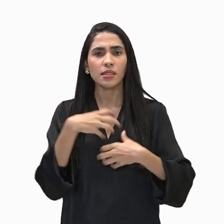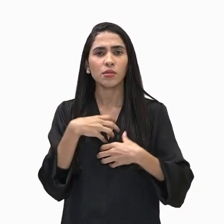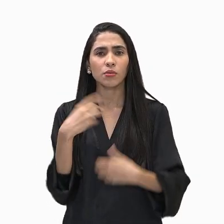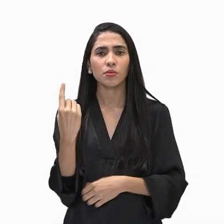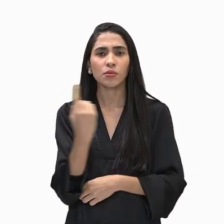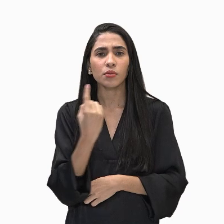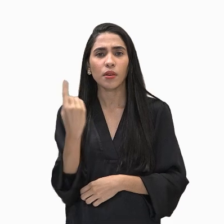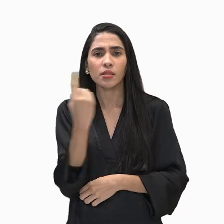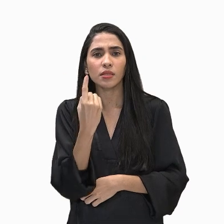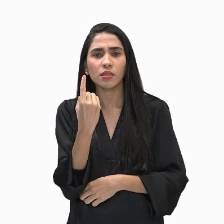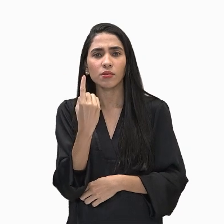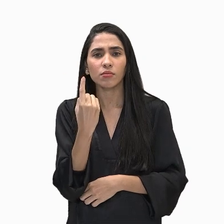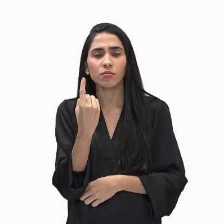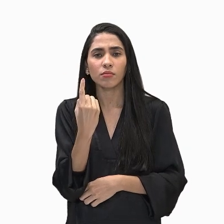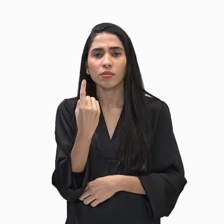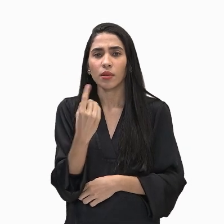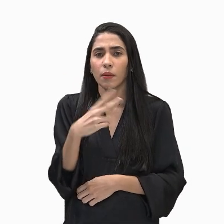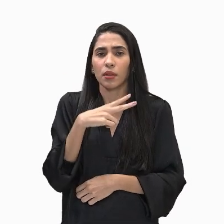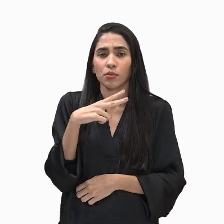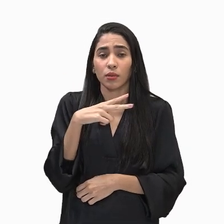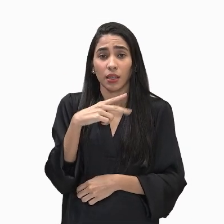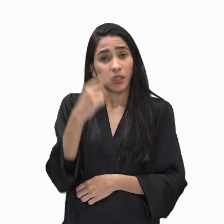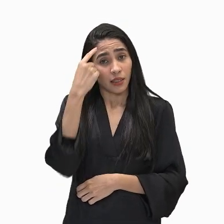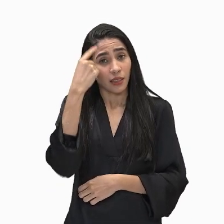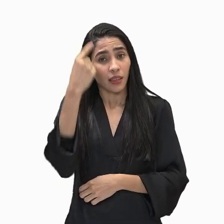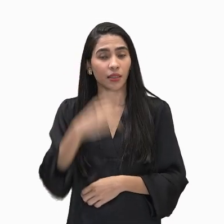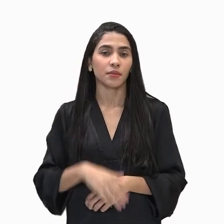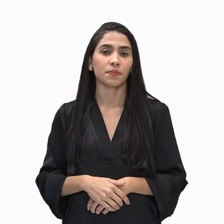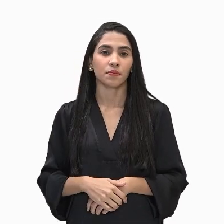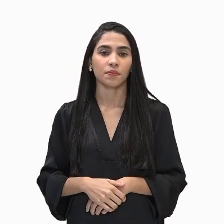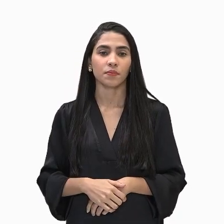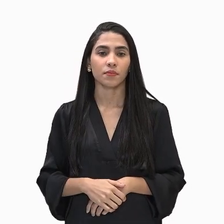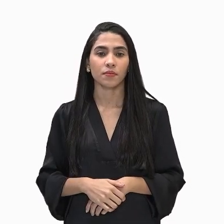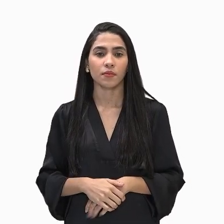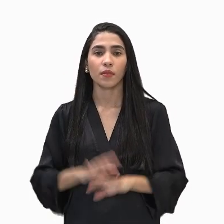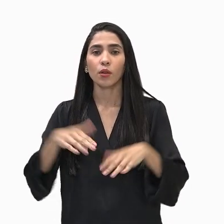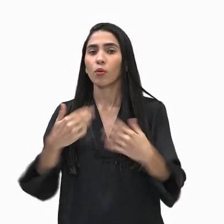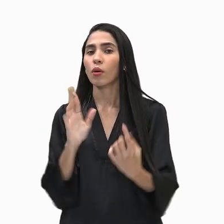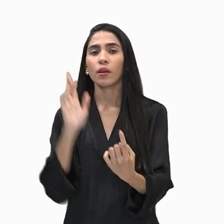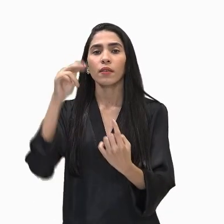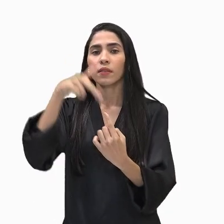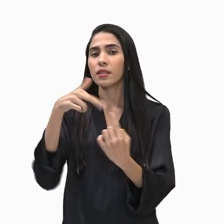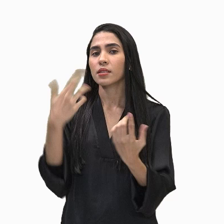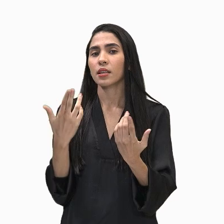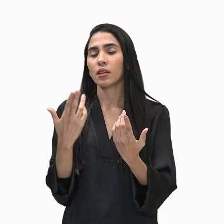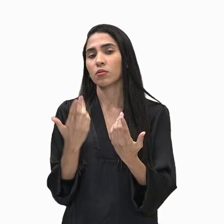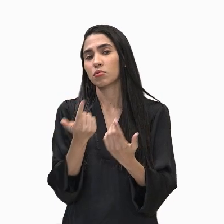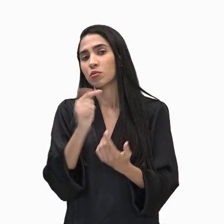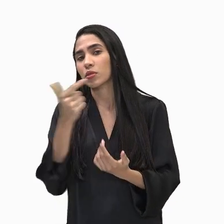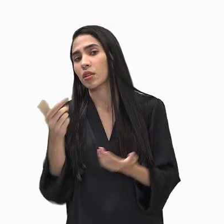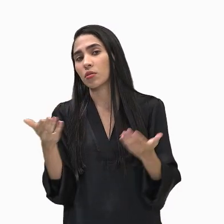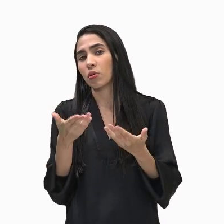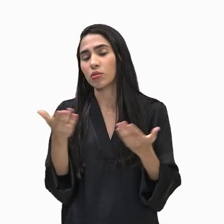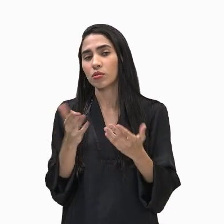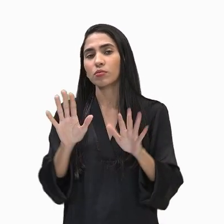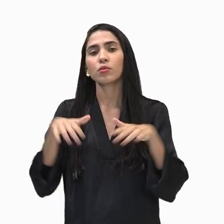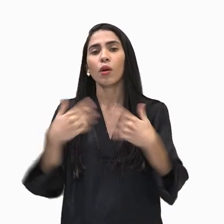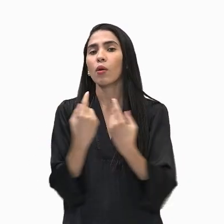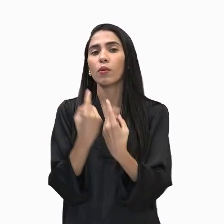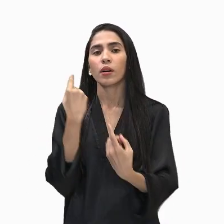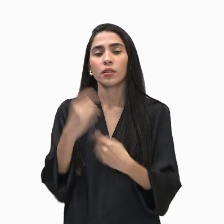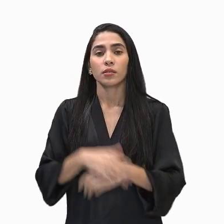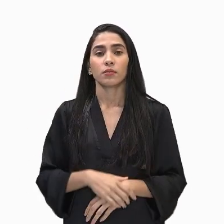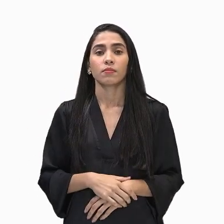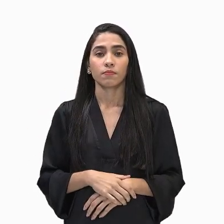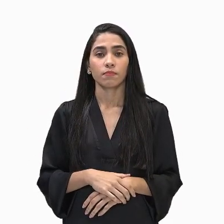estou isolado. É essa a ideia. E quais são os referenciais que não tem mais hoje, vamos dizer assim? A